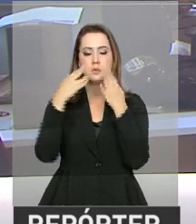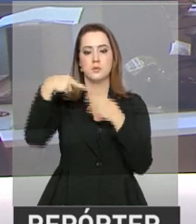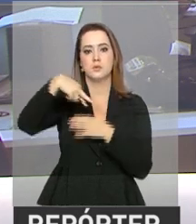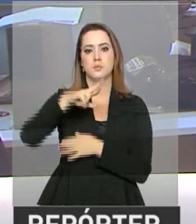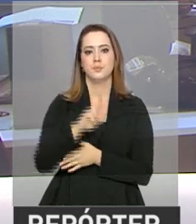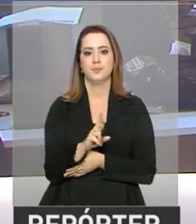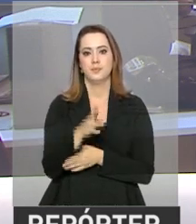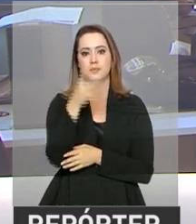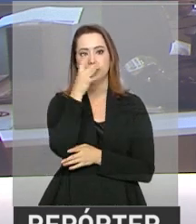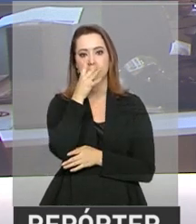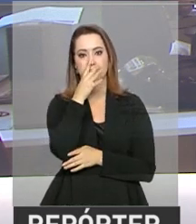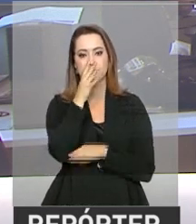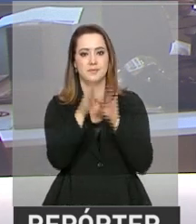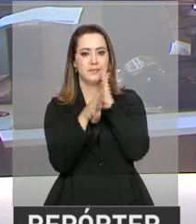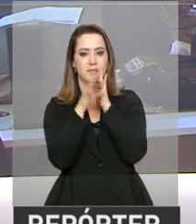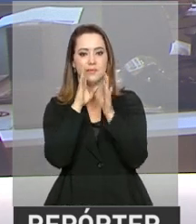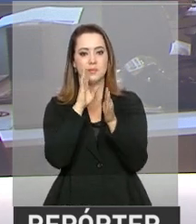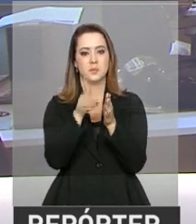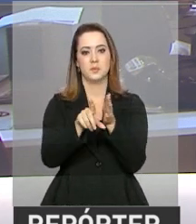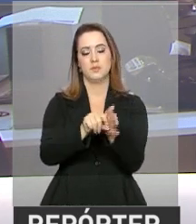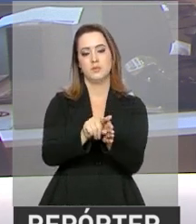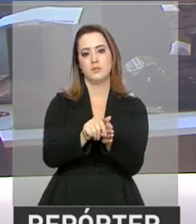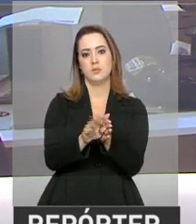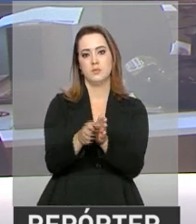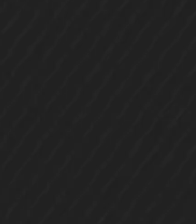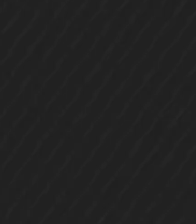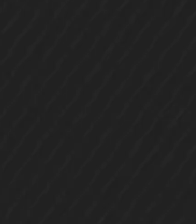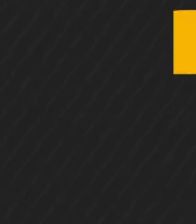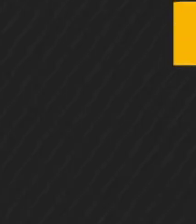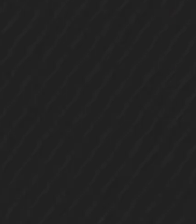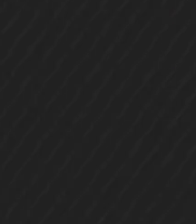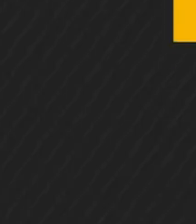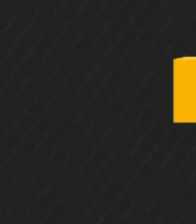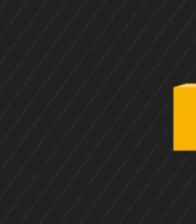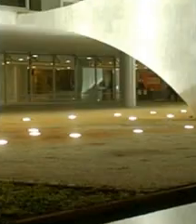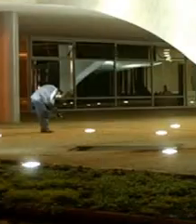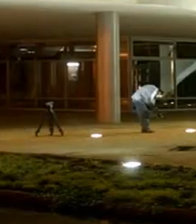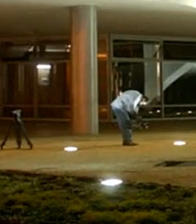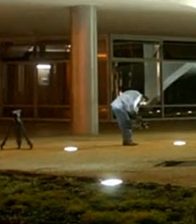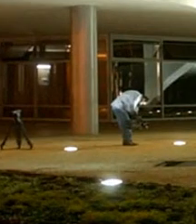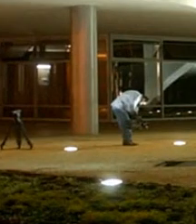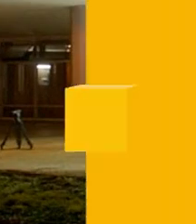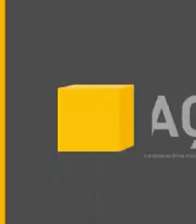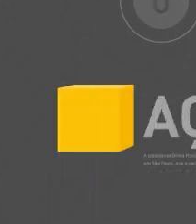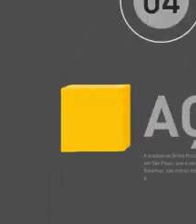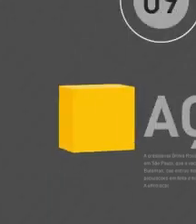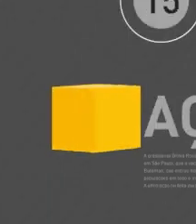Repórter NBR. Acompanhe também as novidades em nossas redes sociais.